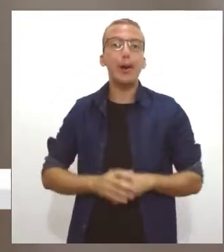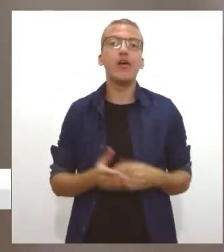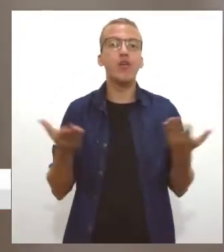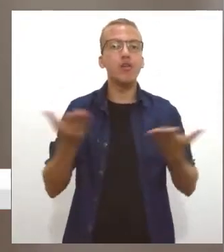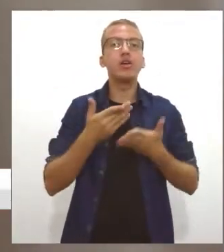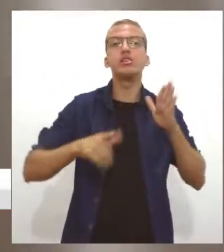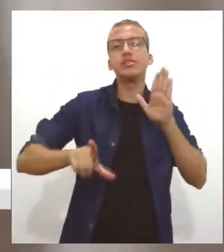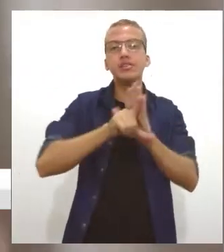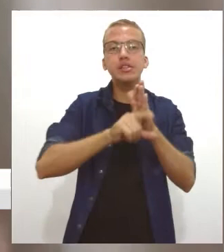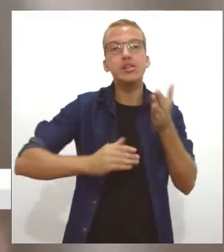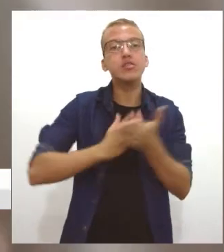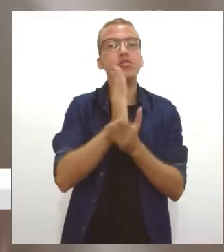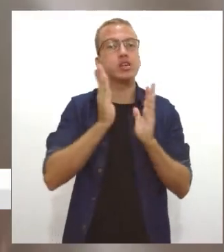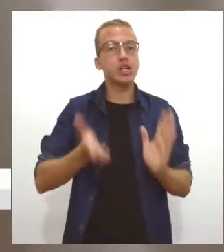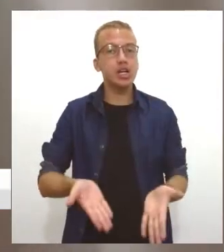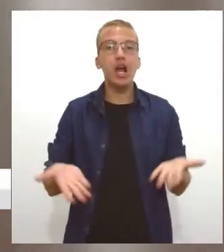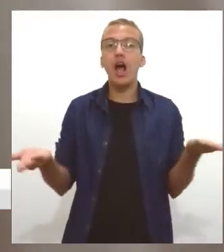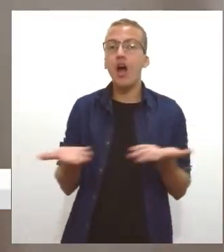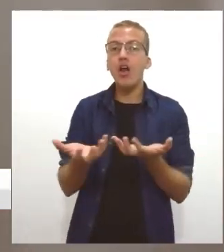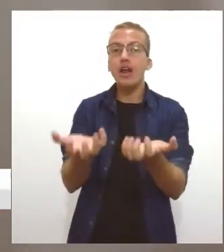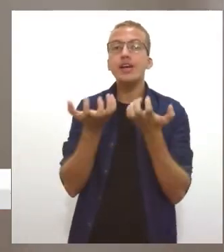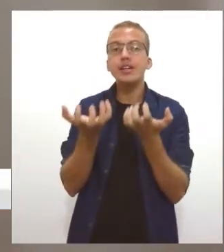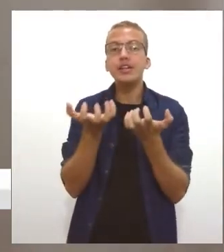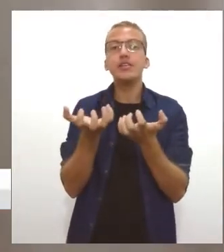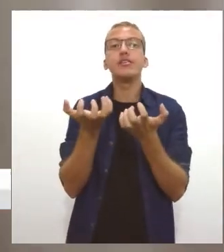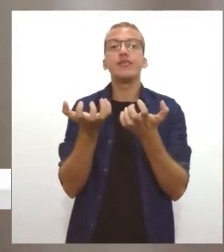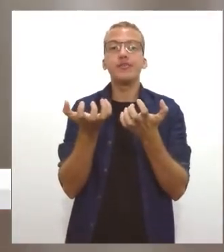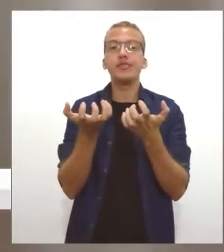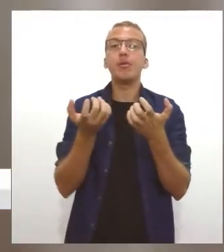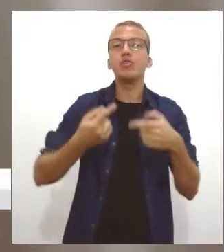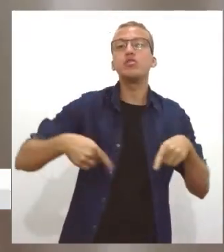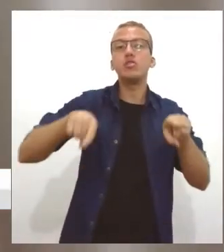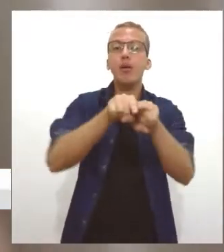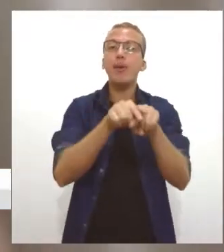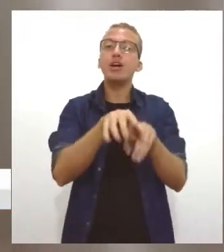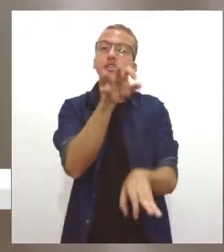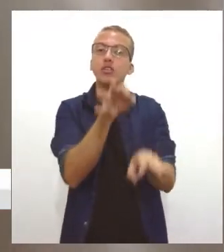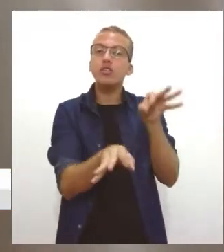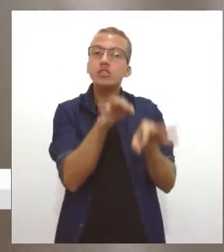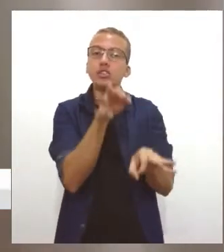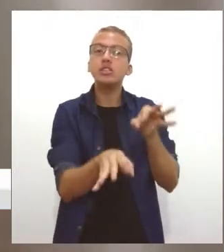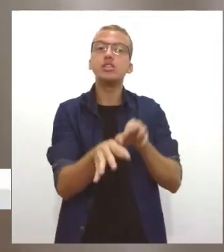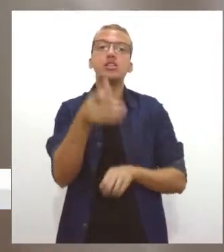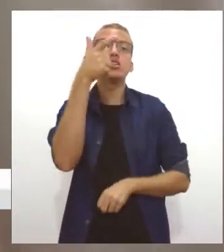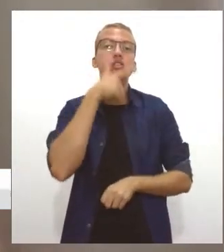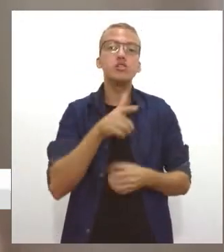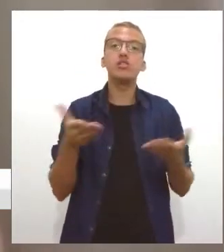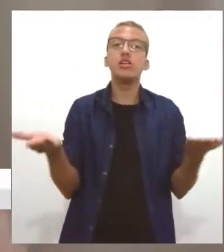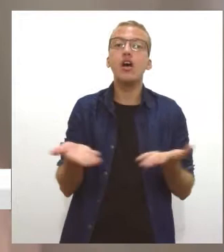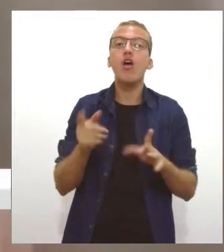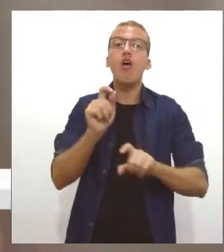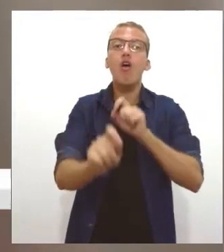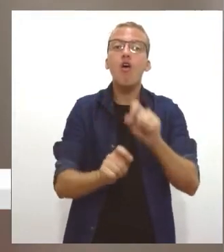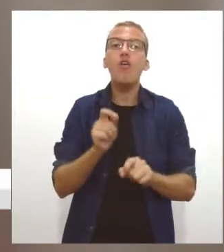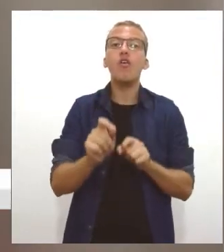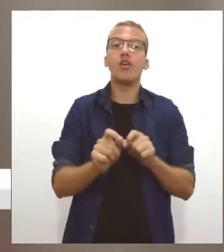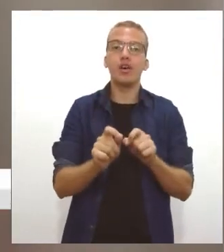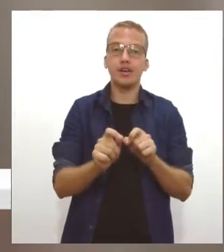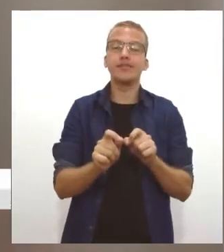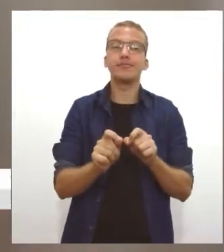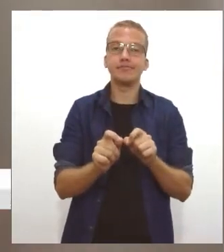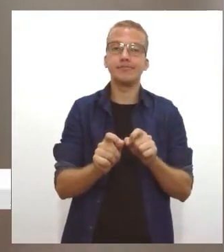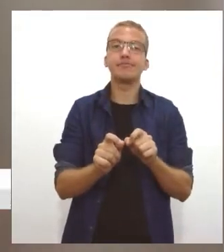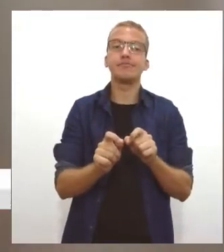buscamos agora toda essa interlocução com o Poder Judiciário para que a gente possa aí abreviar o rito que ultrapassa